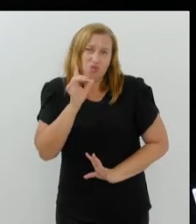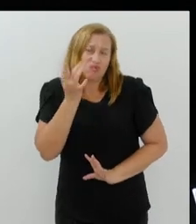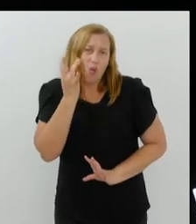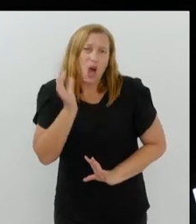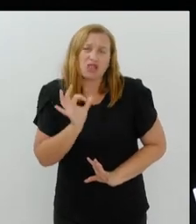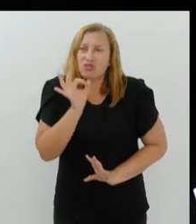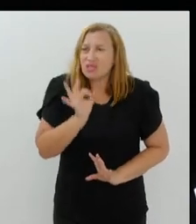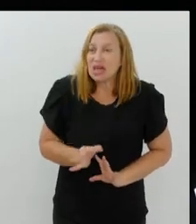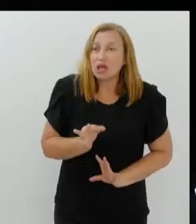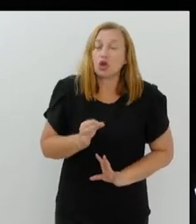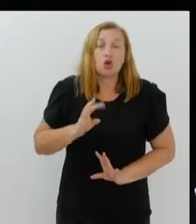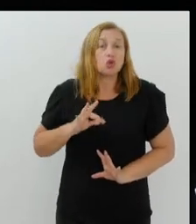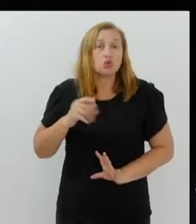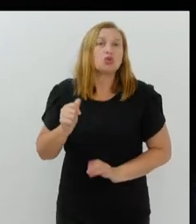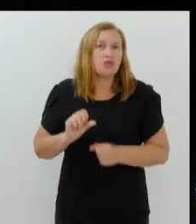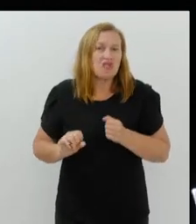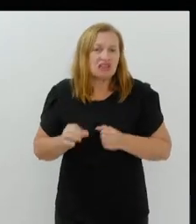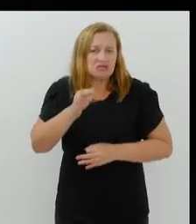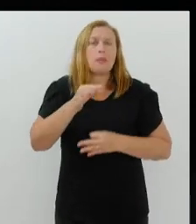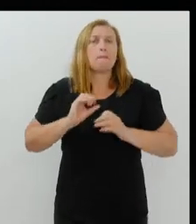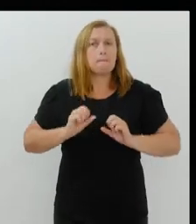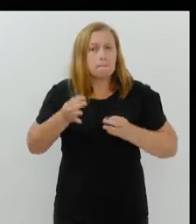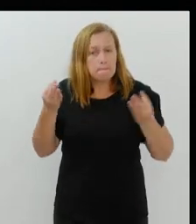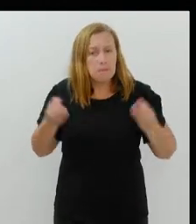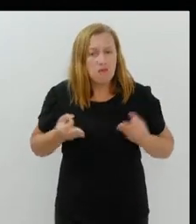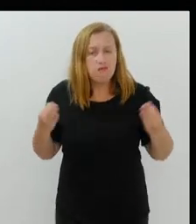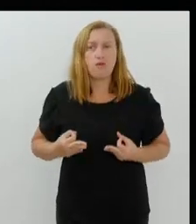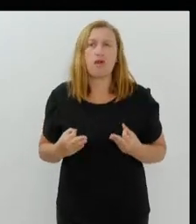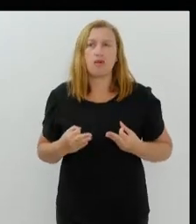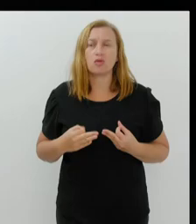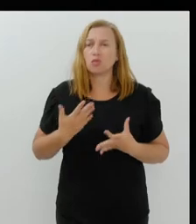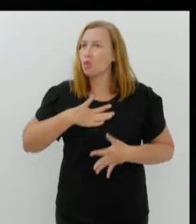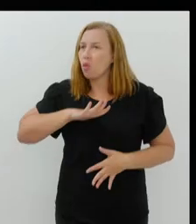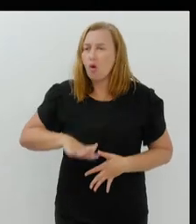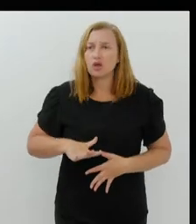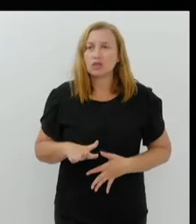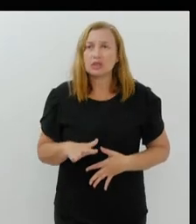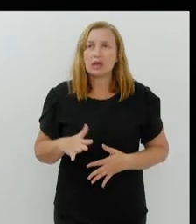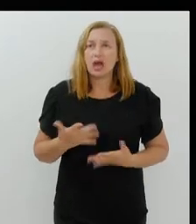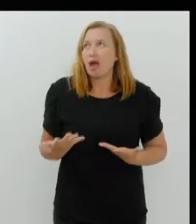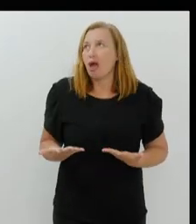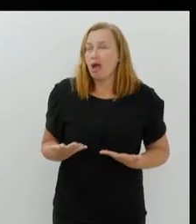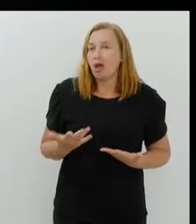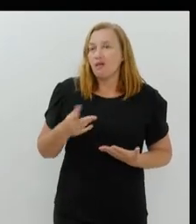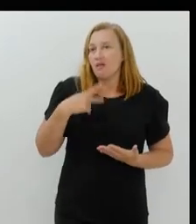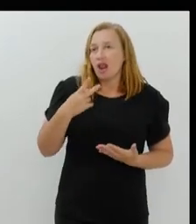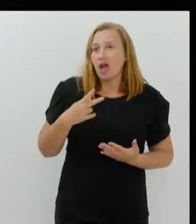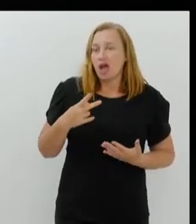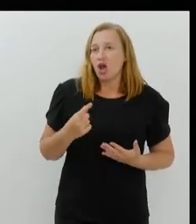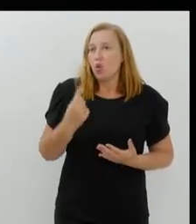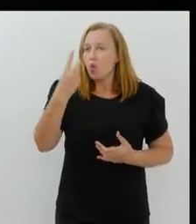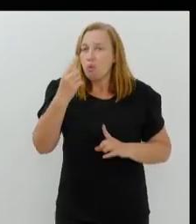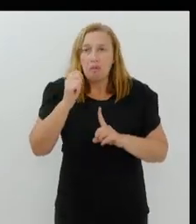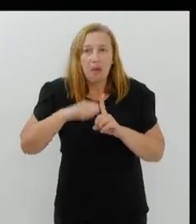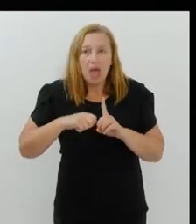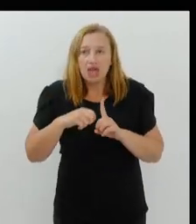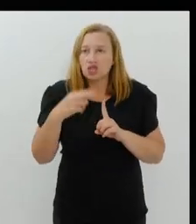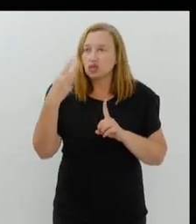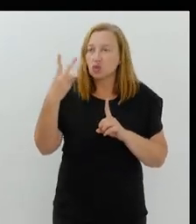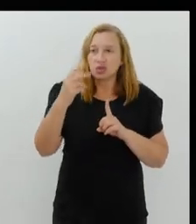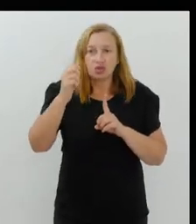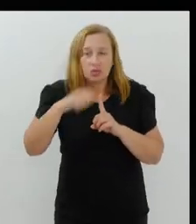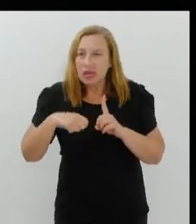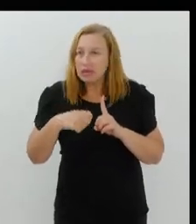eu não acho certo, tudo que eu entro, eu gosto de fazer bem feito, eu não acho certo isso que nós falamos agora há pouco, aparecer